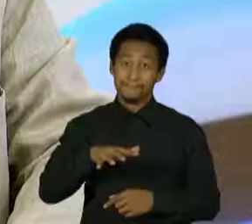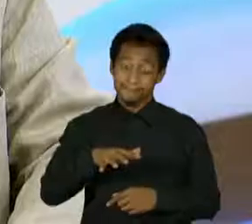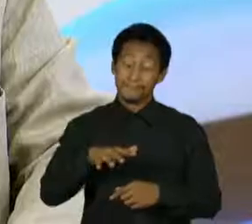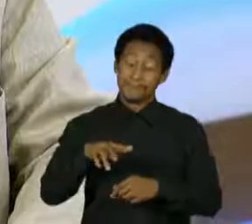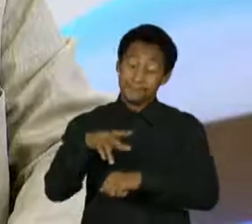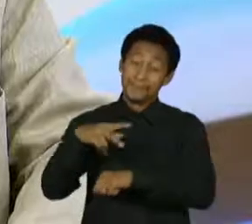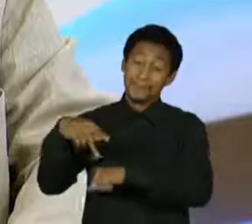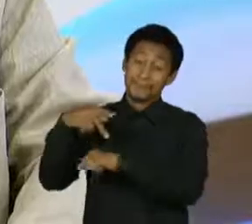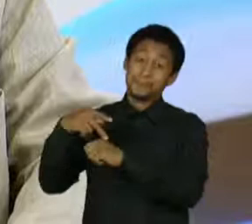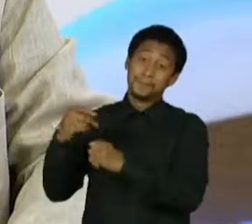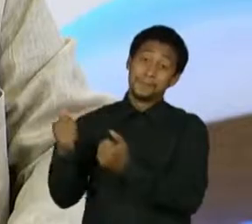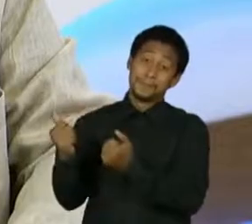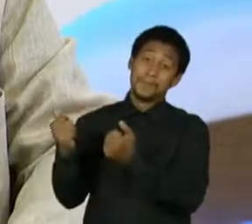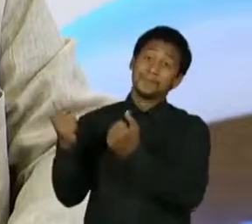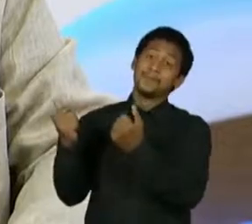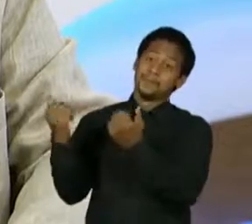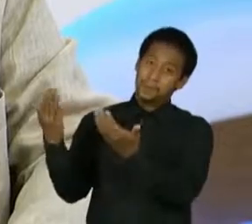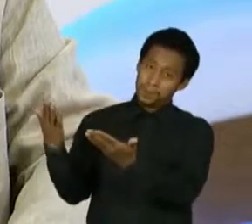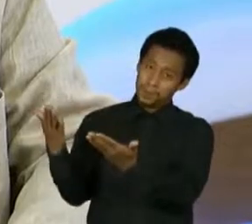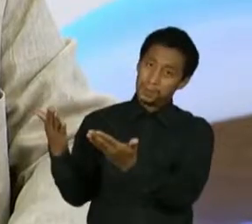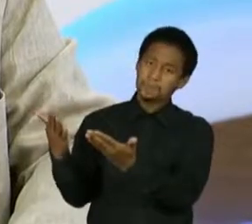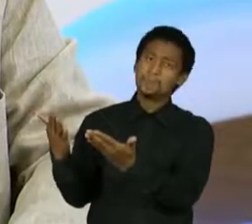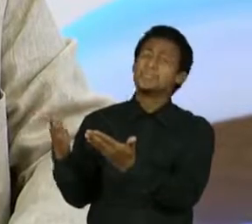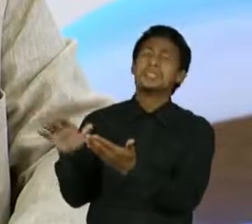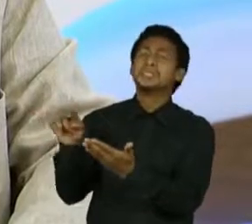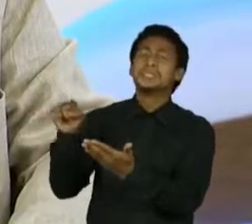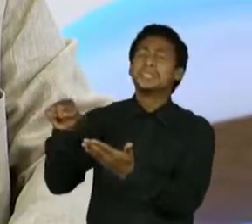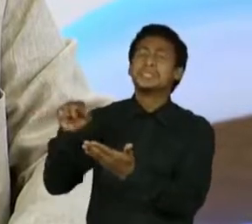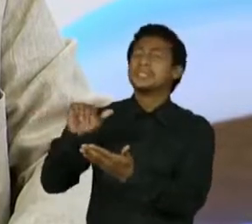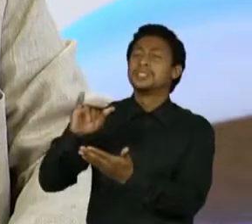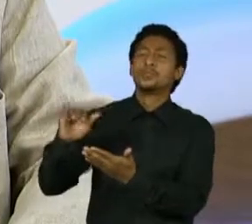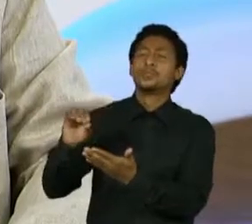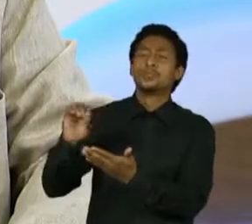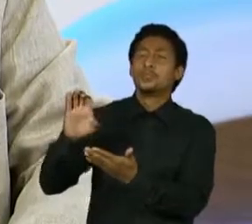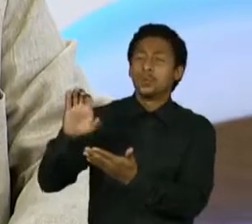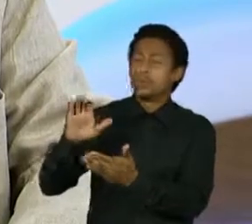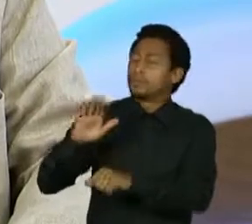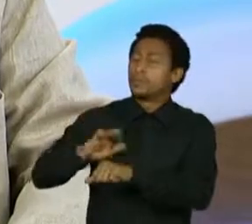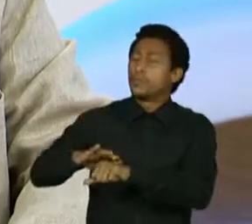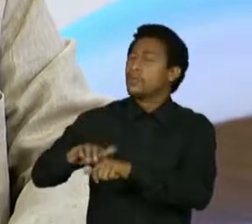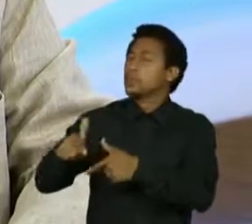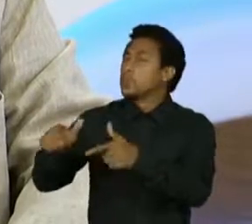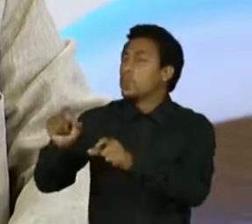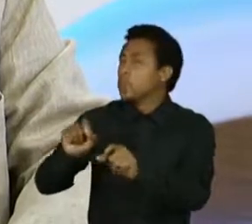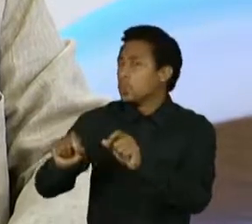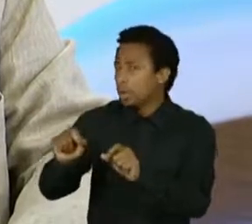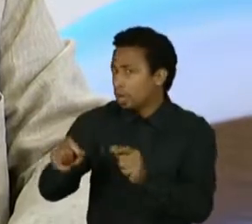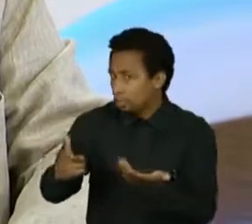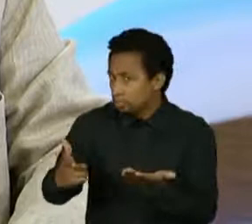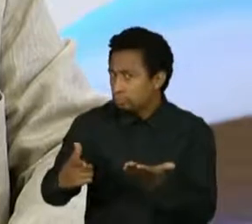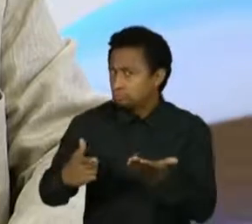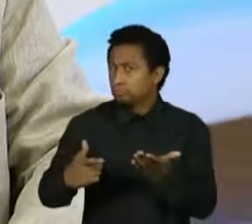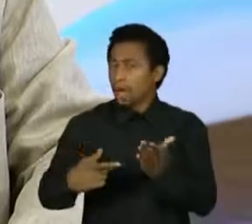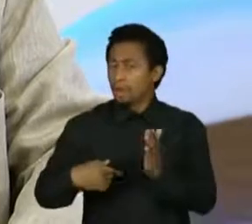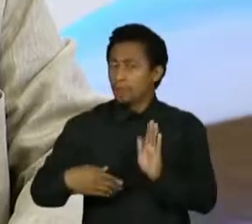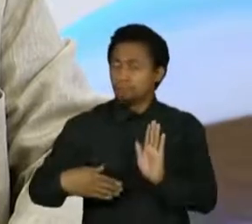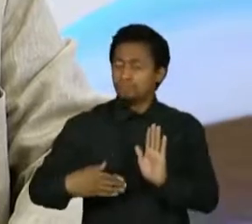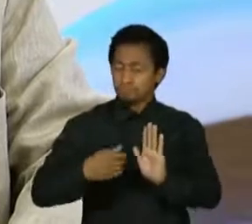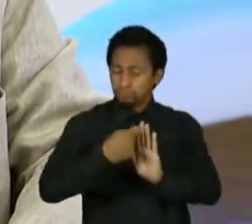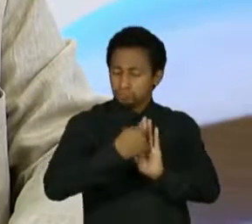externo agora que tipo de medidas ele vai tomar as canções serão sanções a conta-gotas